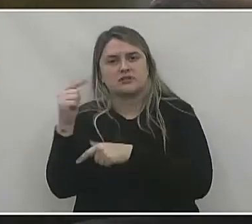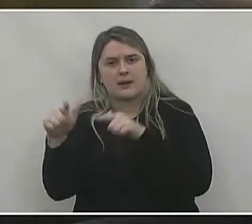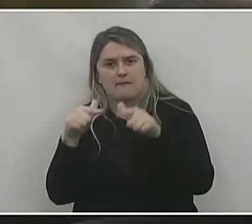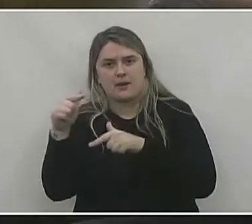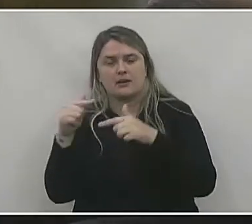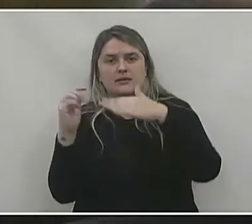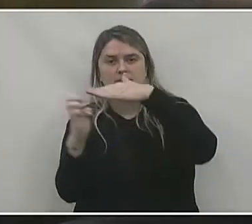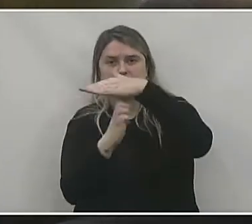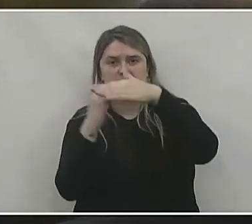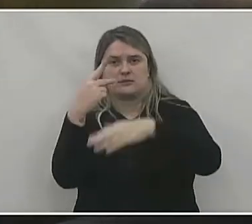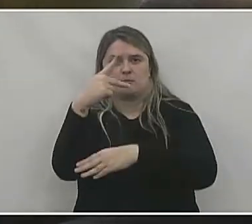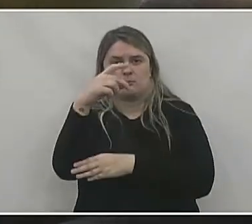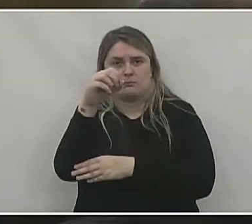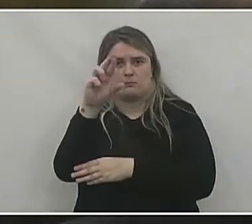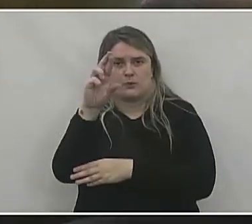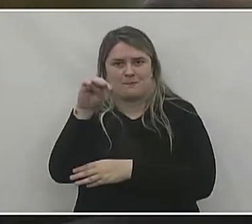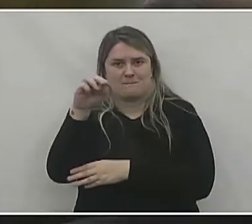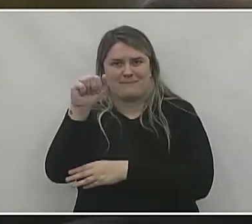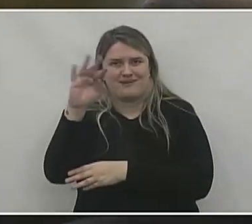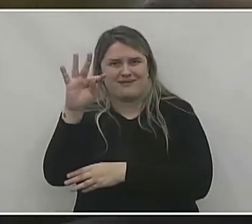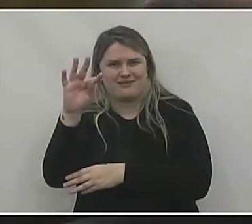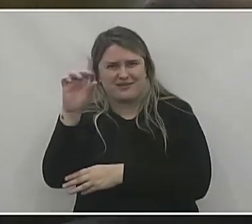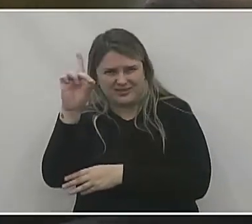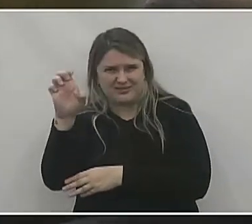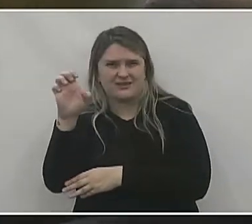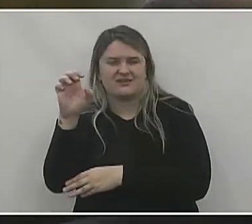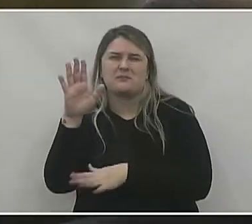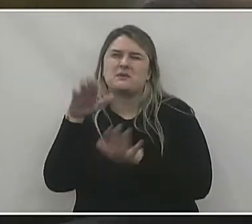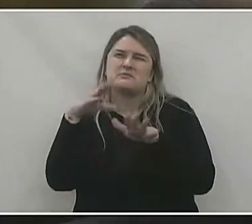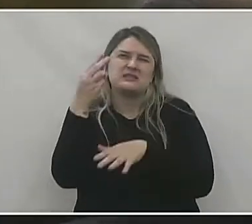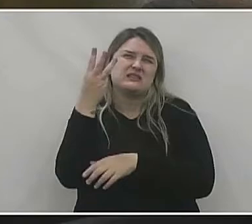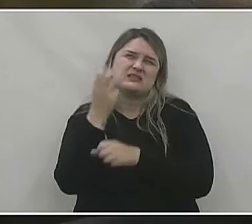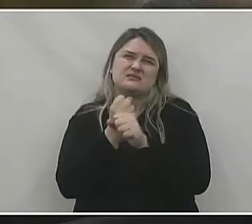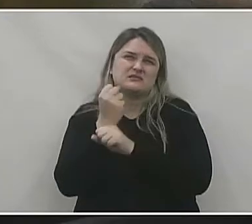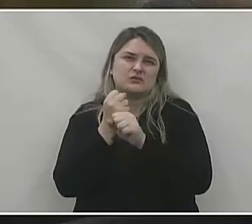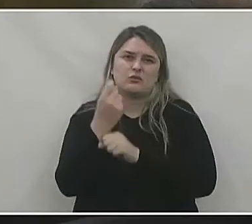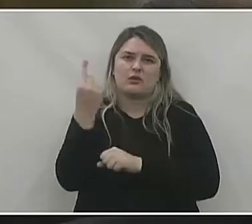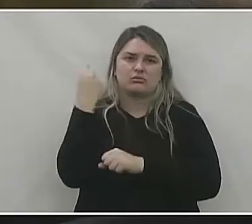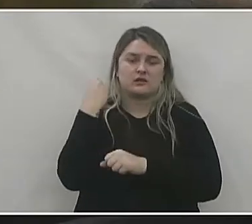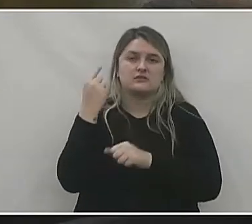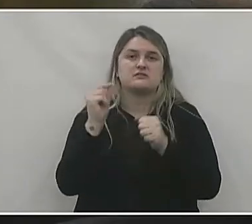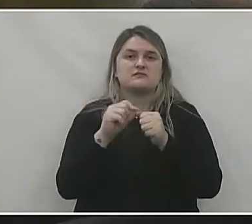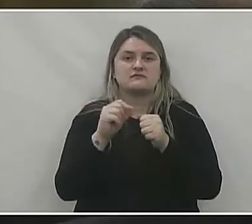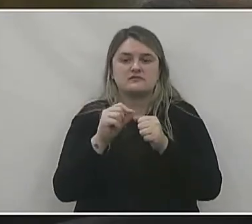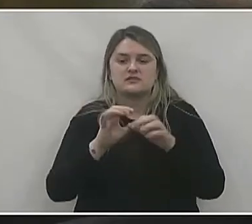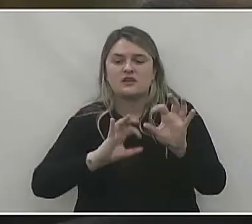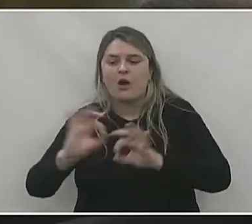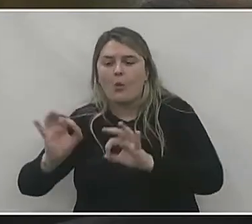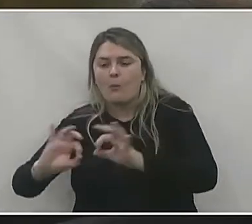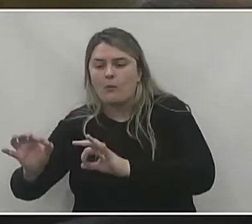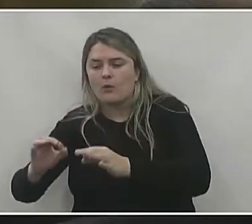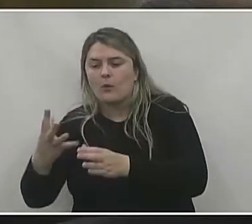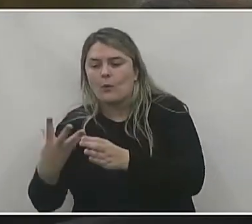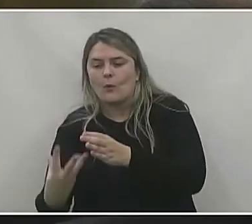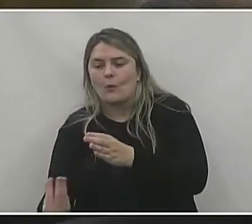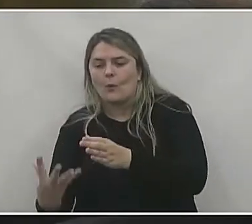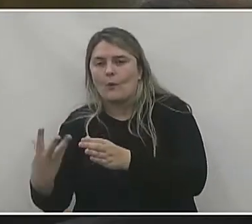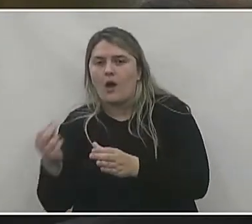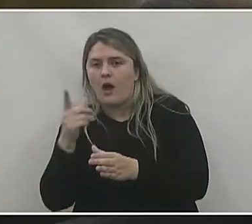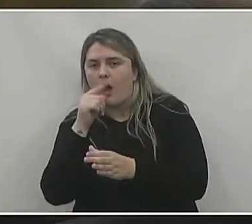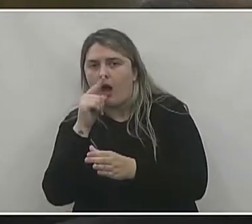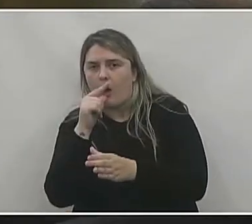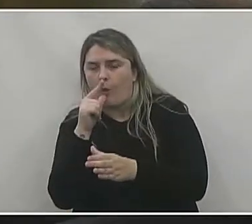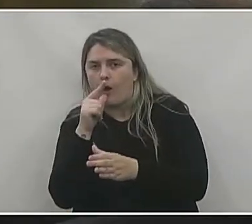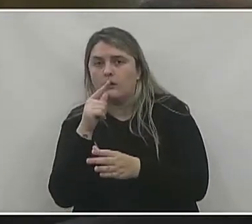Portas, com a questão de uns 3 anos atrás, foi feito drenos no asfalto. O asfalto ali tinha